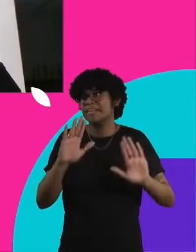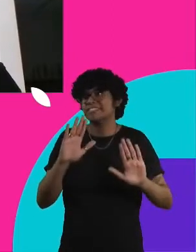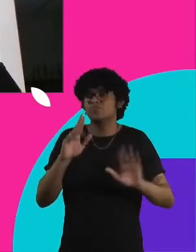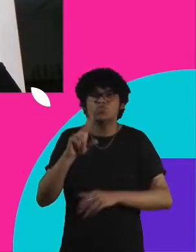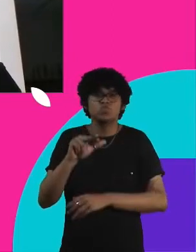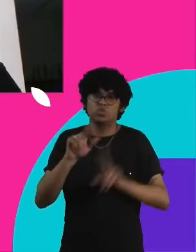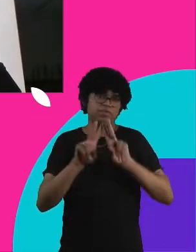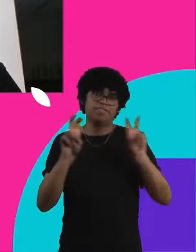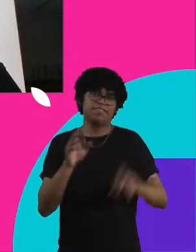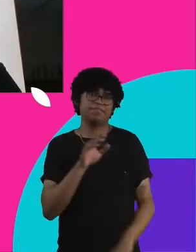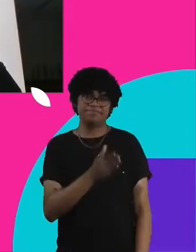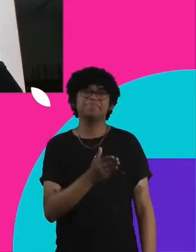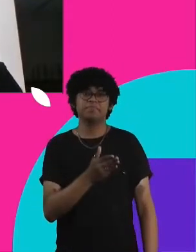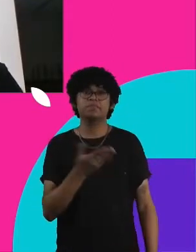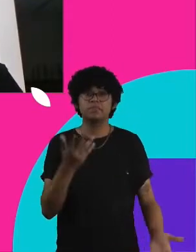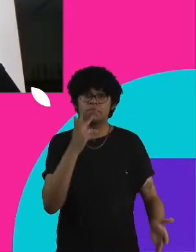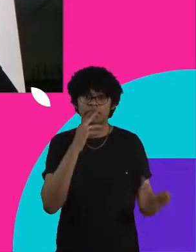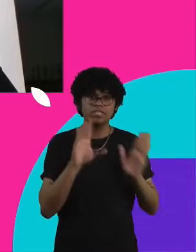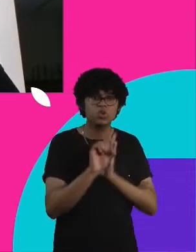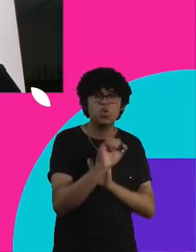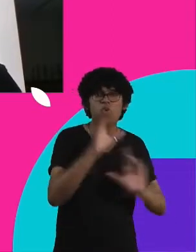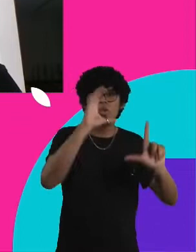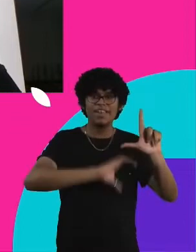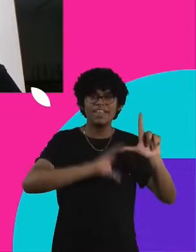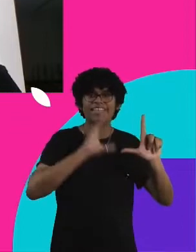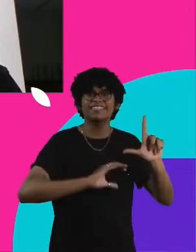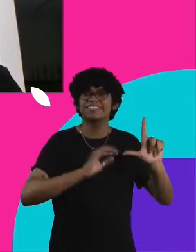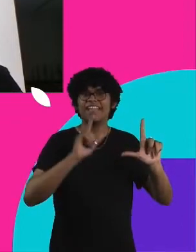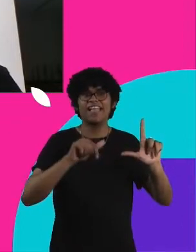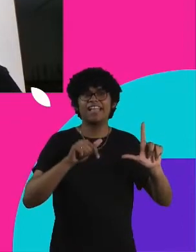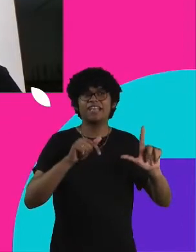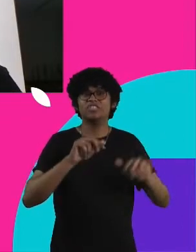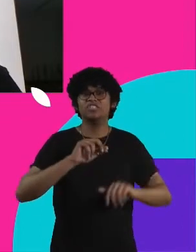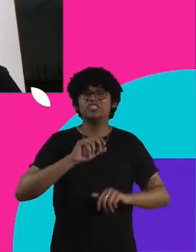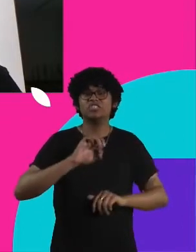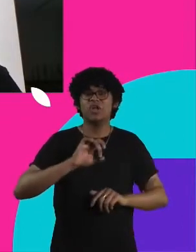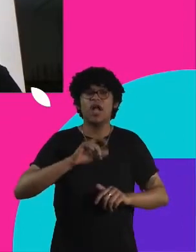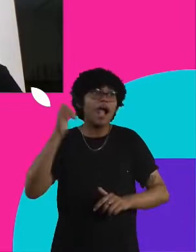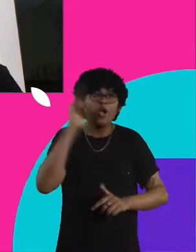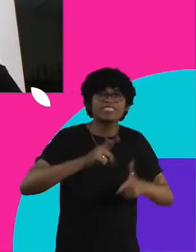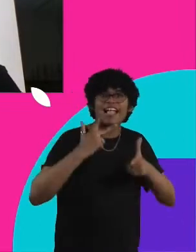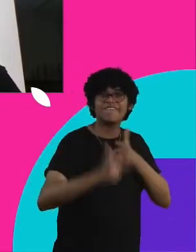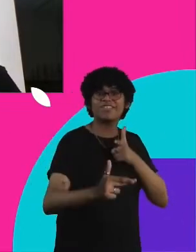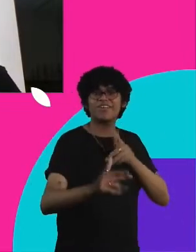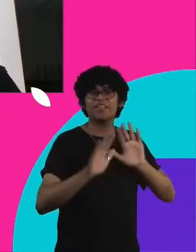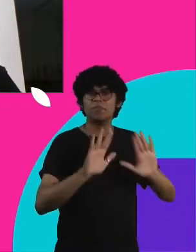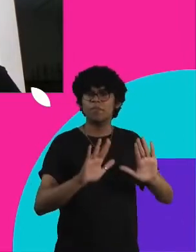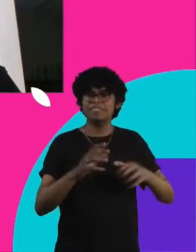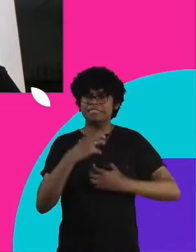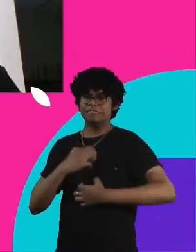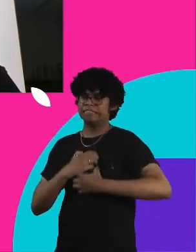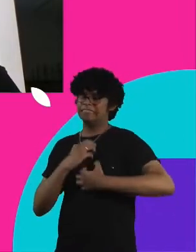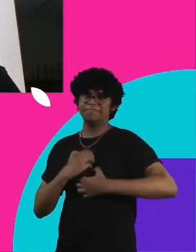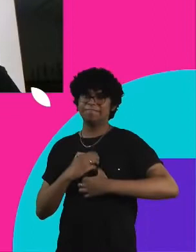Acho que normalmente no Google, no LinkedIn, tem o que tá dando certo, assim. Mas não tem as nossas angústias, assim.